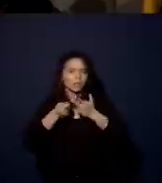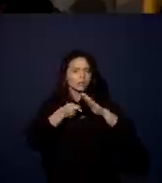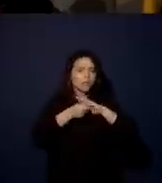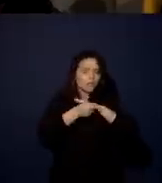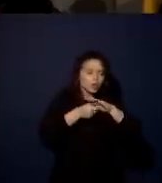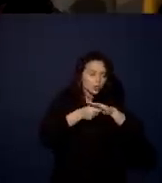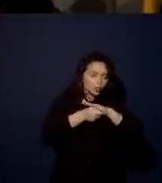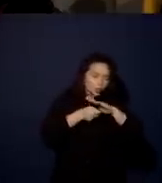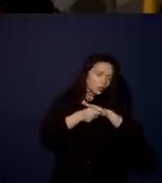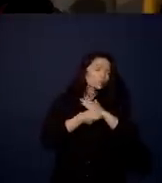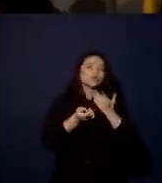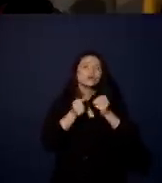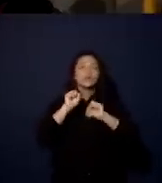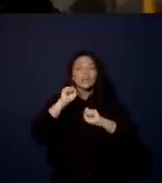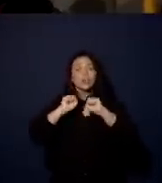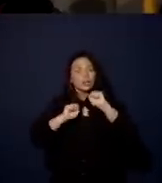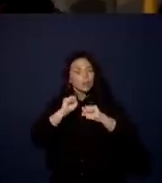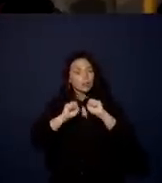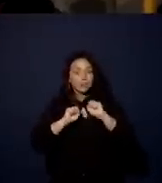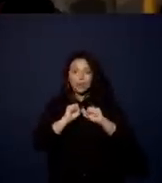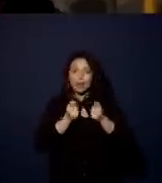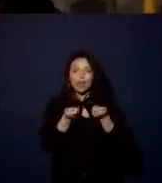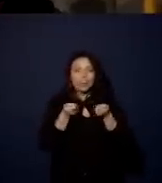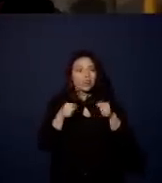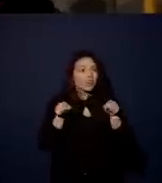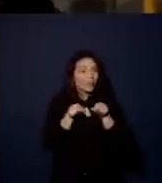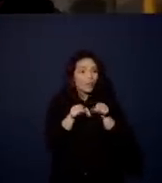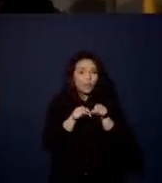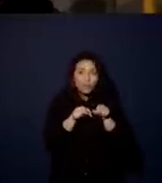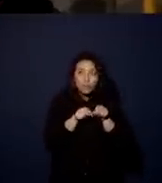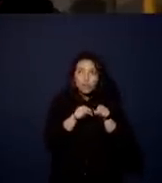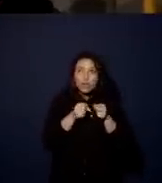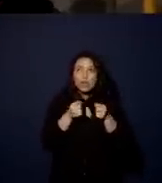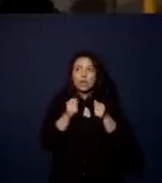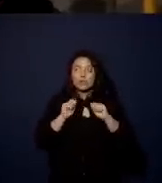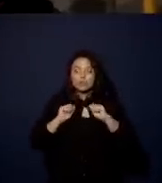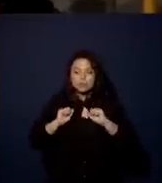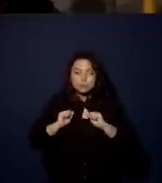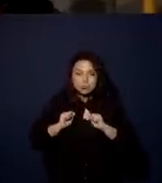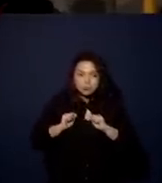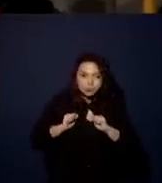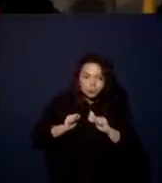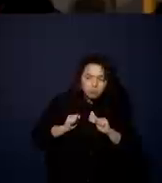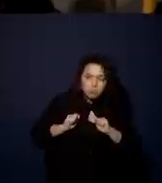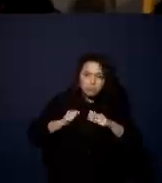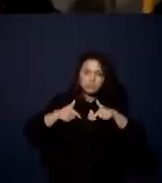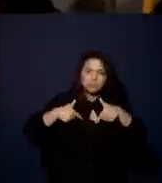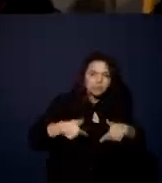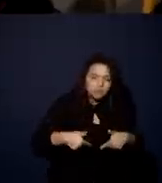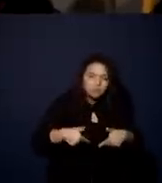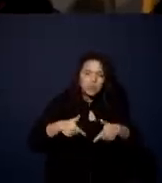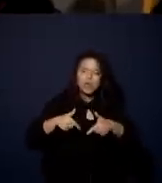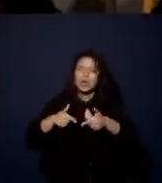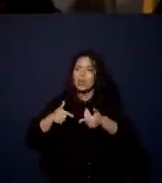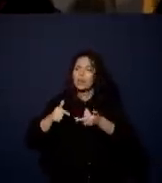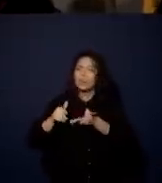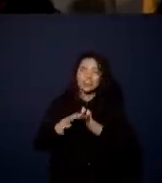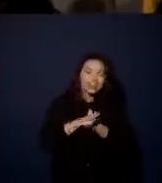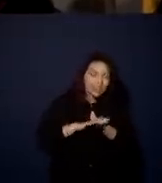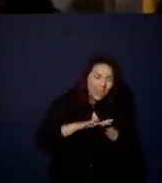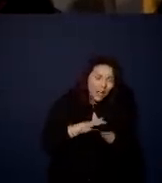e assim as empresas que não fizeram nada ou não foram ágeis o suficiente para